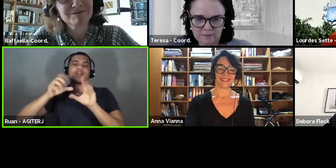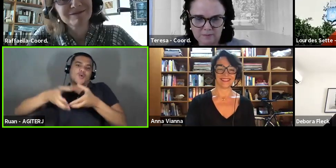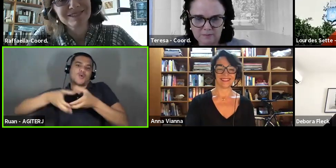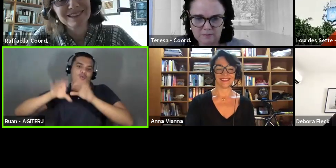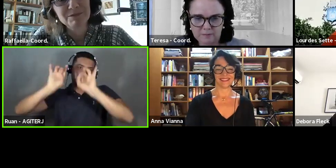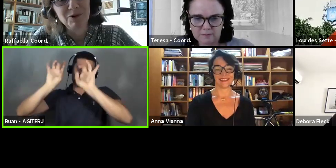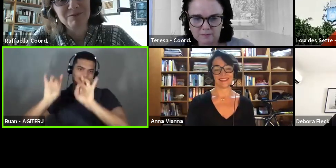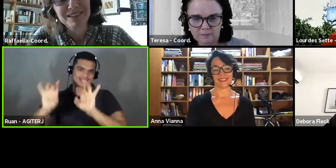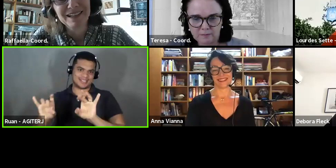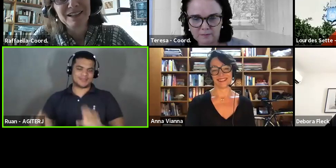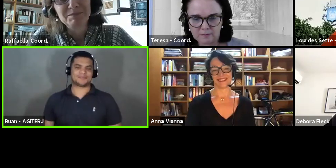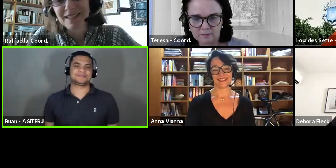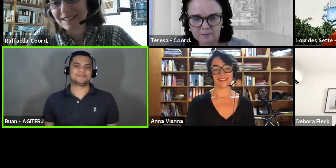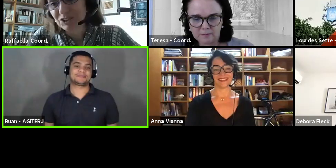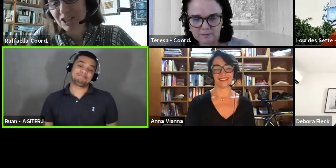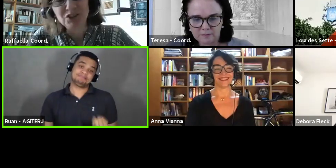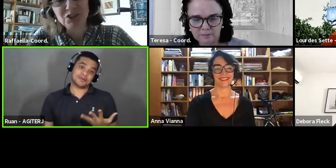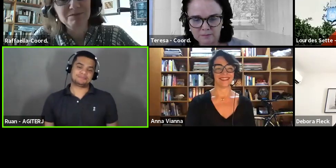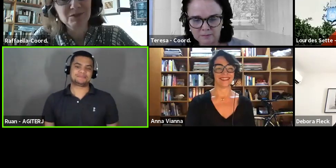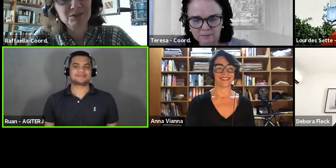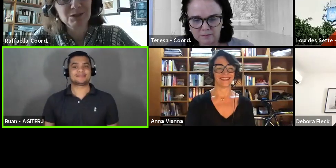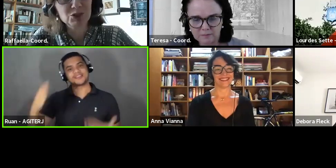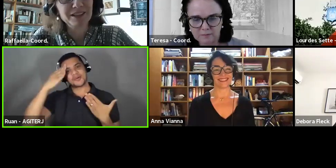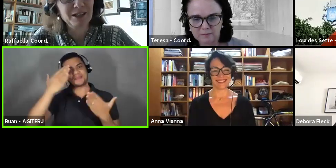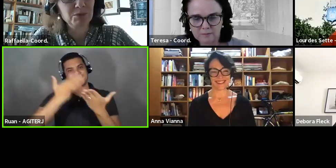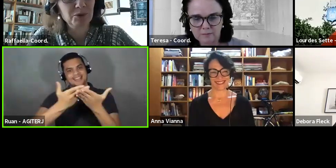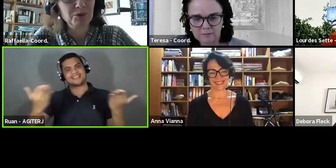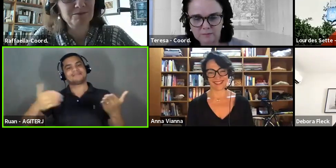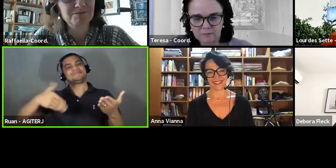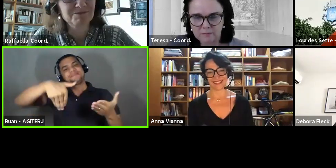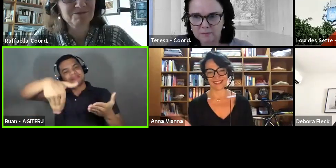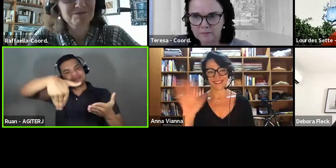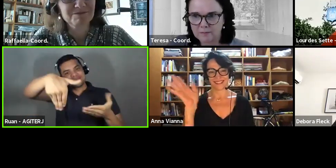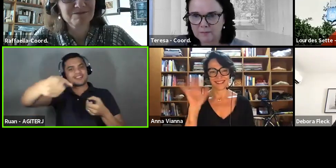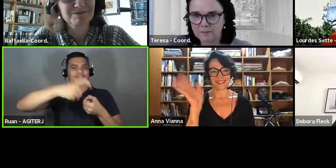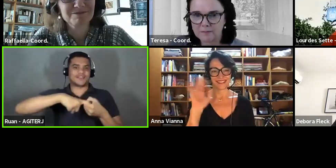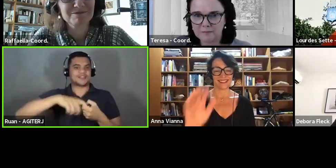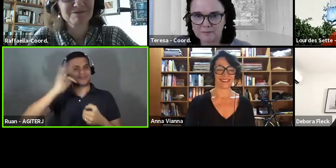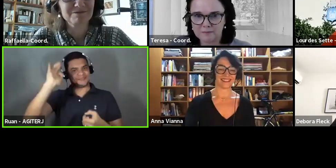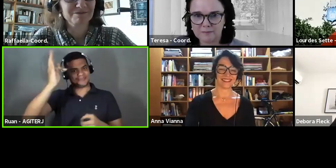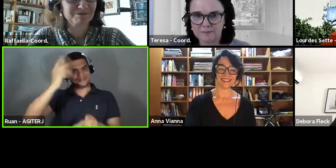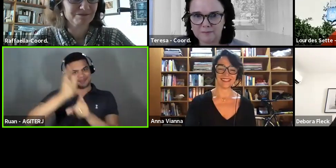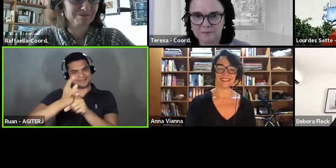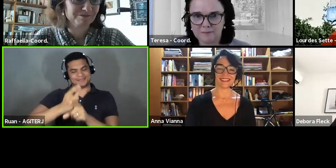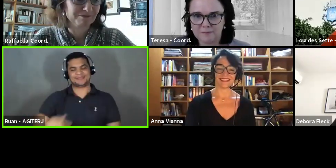especial. Que bom. Obrigada, gente. Voltamos daqui a pouco. Até já.